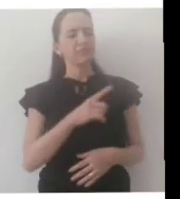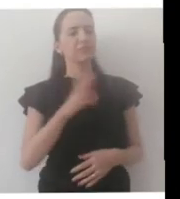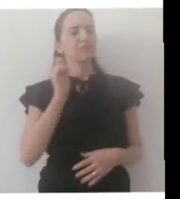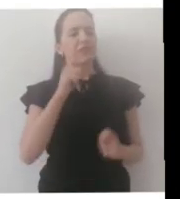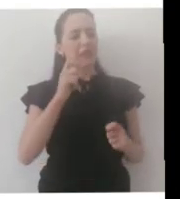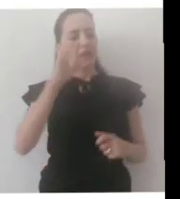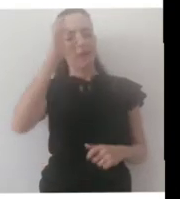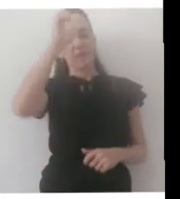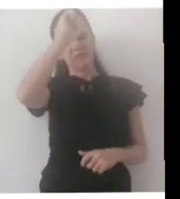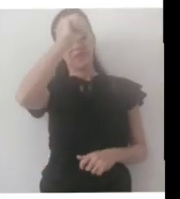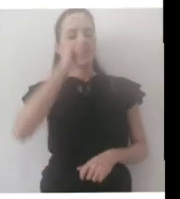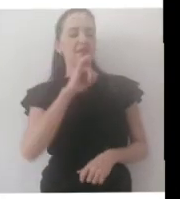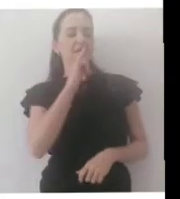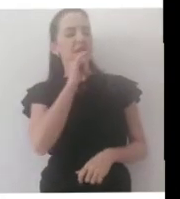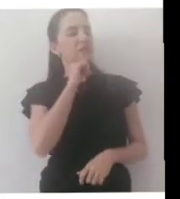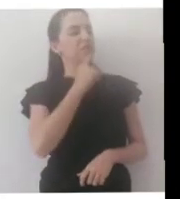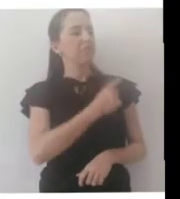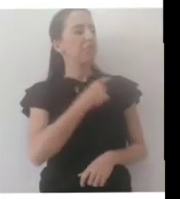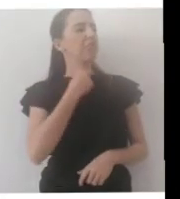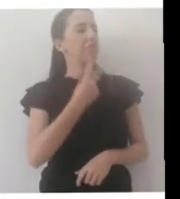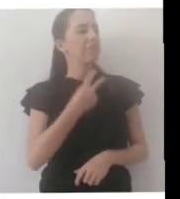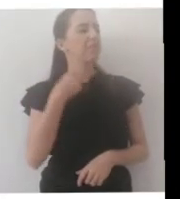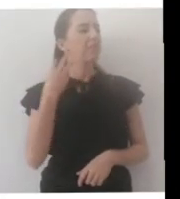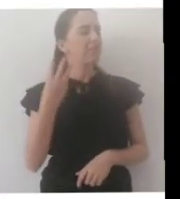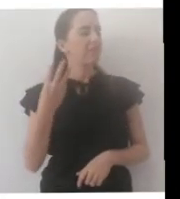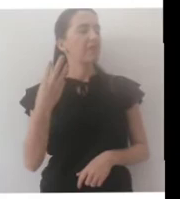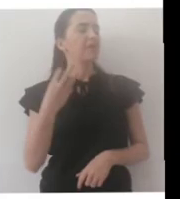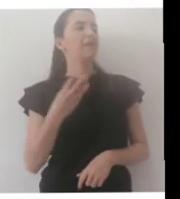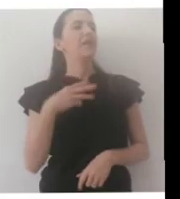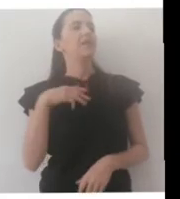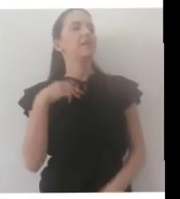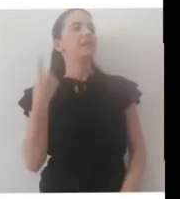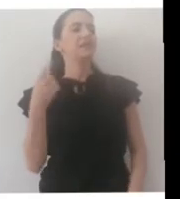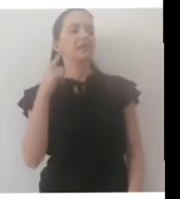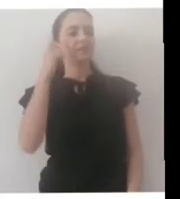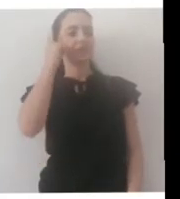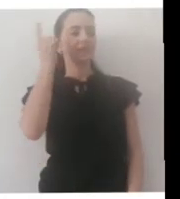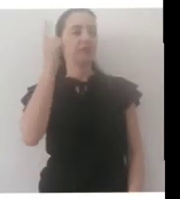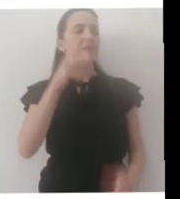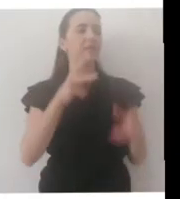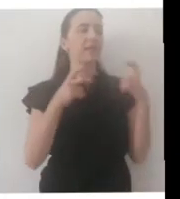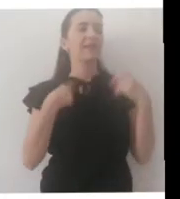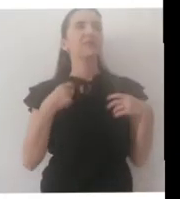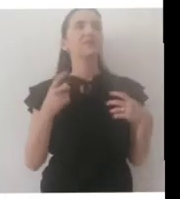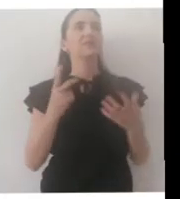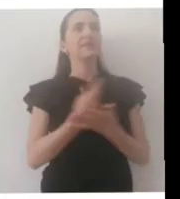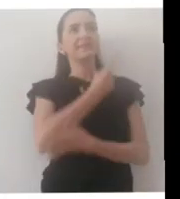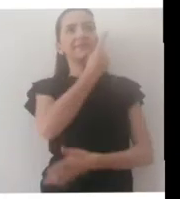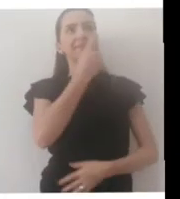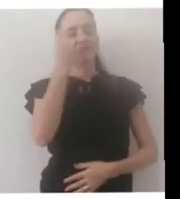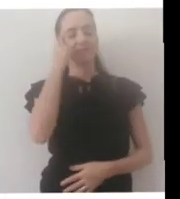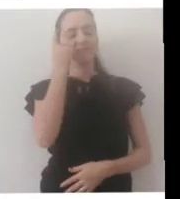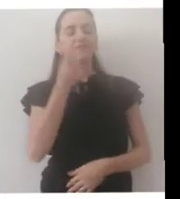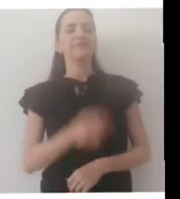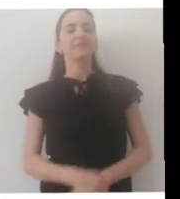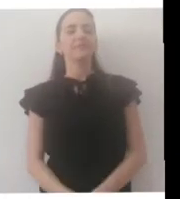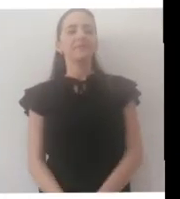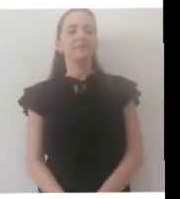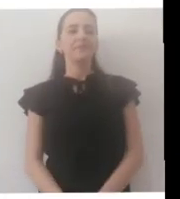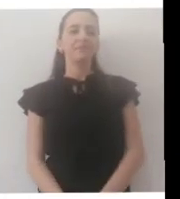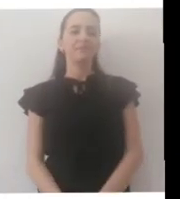em um processo como esse. Por exemplo, tá contando assim, 1, 2, 3 e tá pulando, né? Ela perceber que ali é